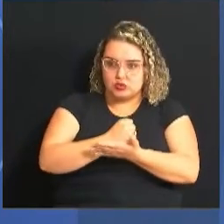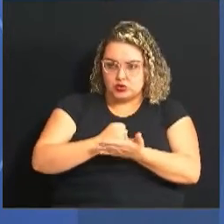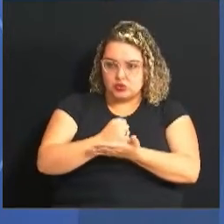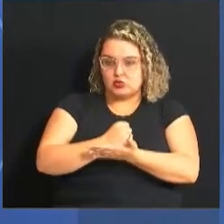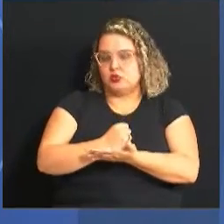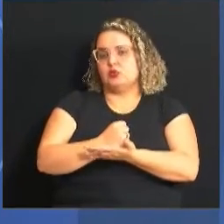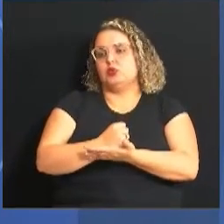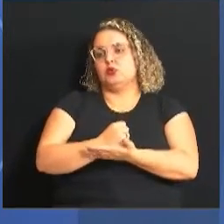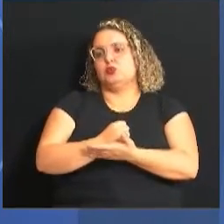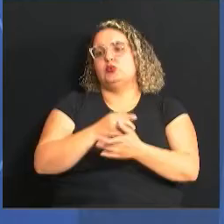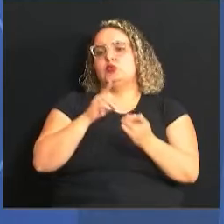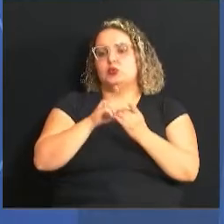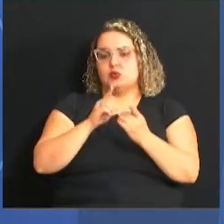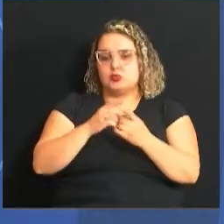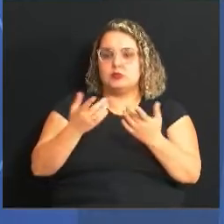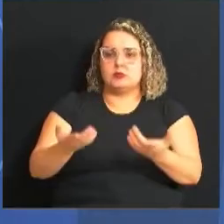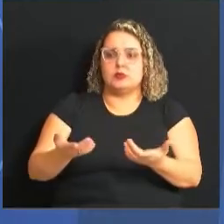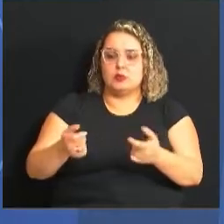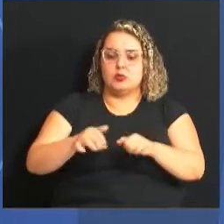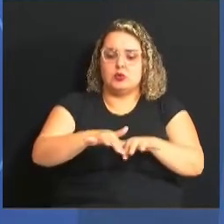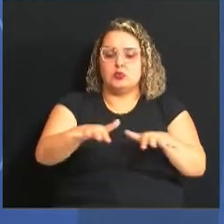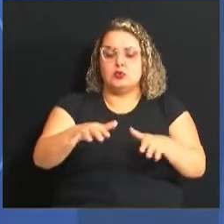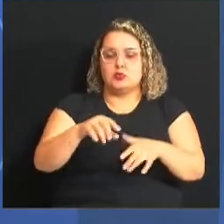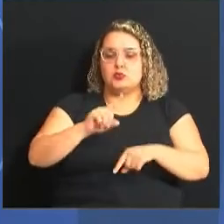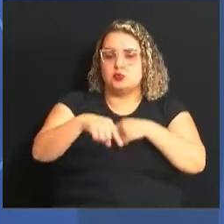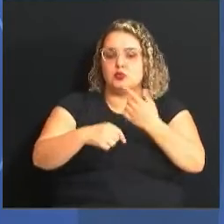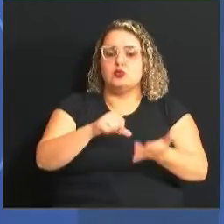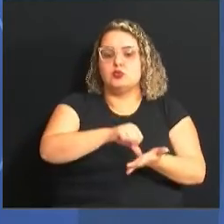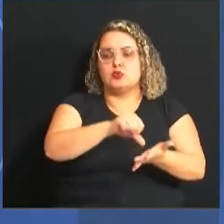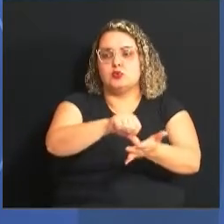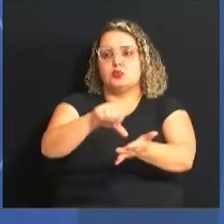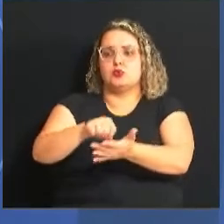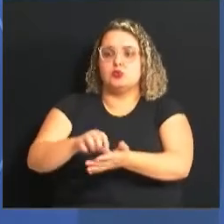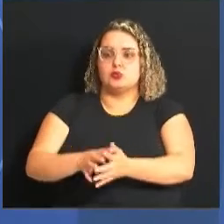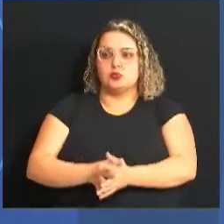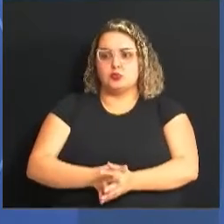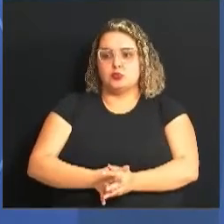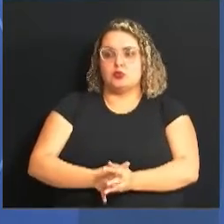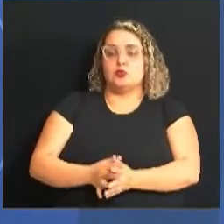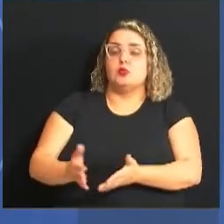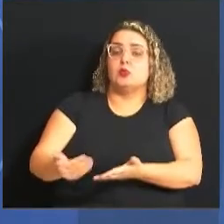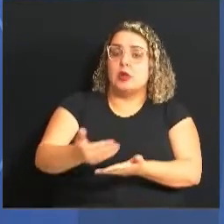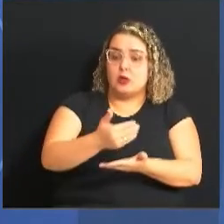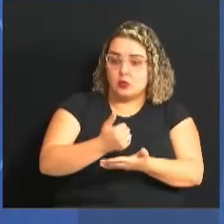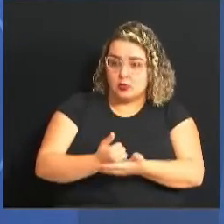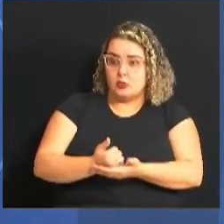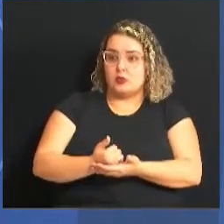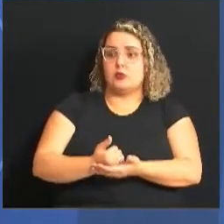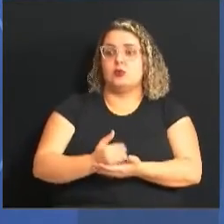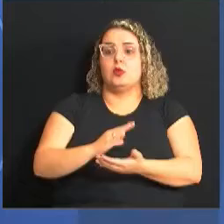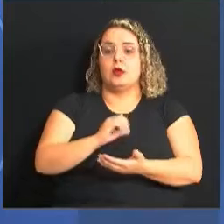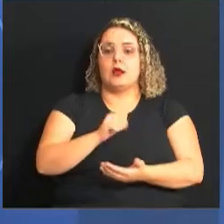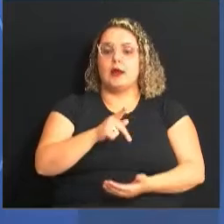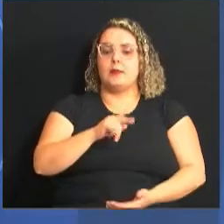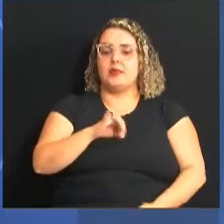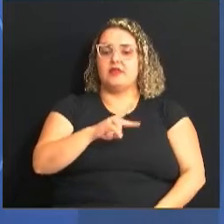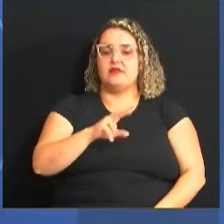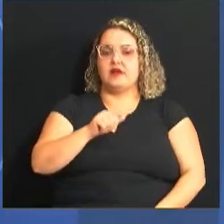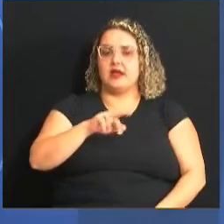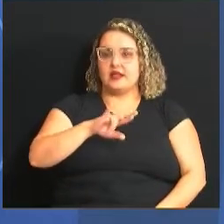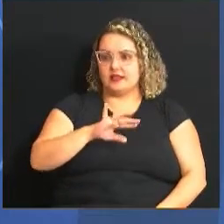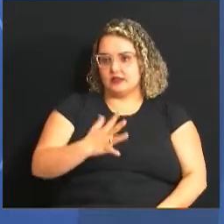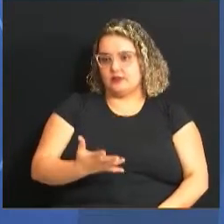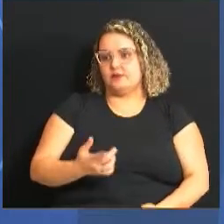são atendidos aí terão que ir nos outros centros de saúde. O acolhimento no Centro de Saúde do Capivari, agendamento